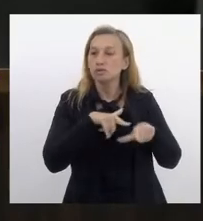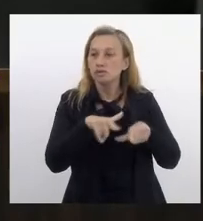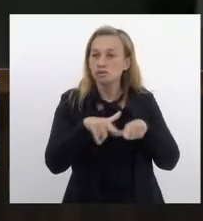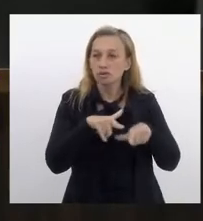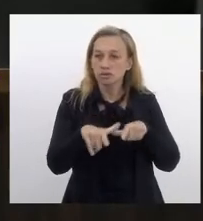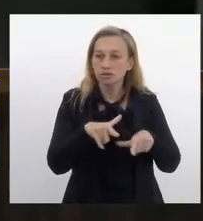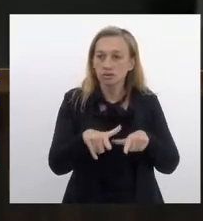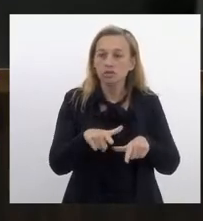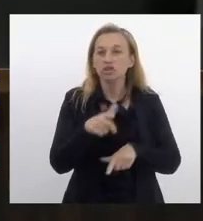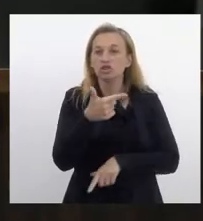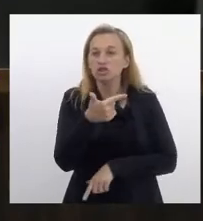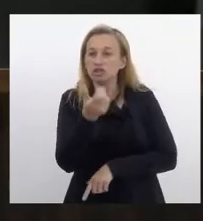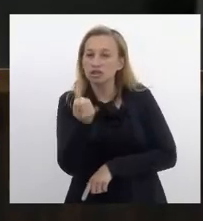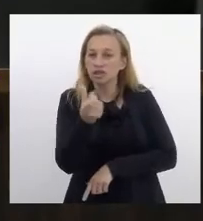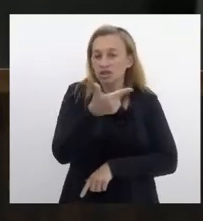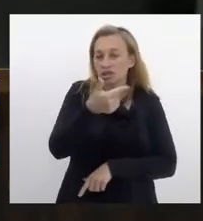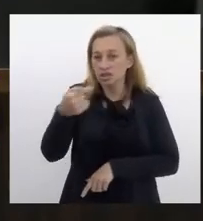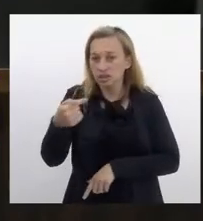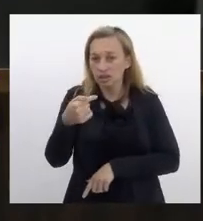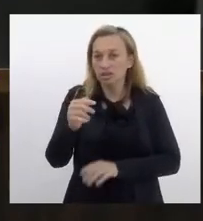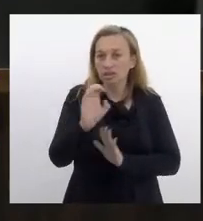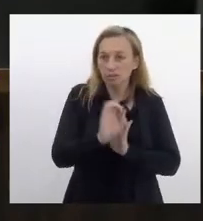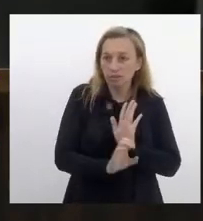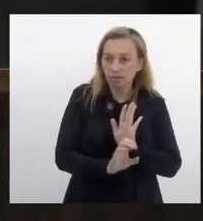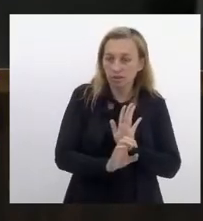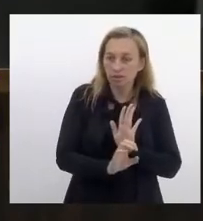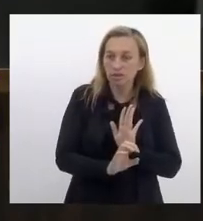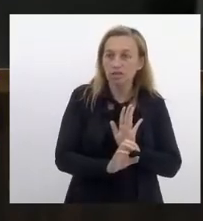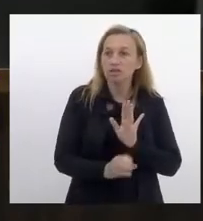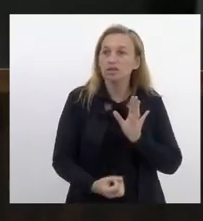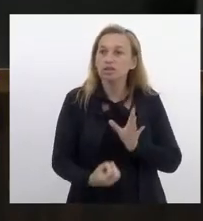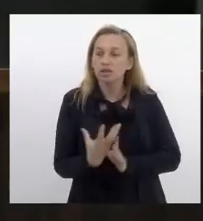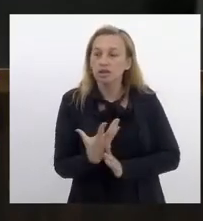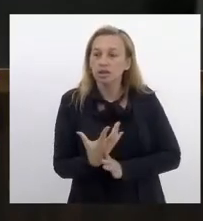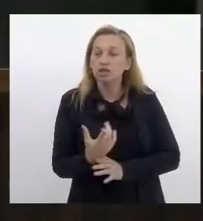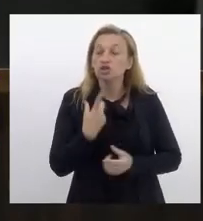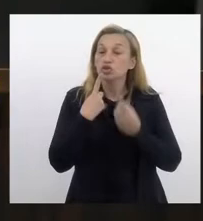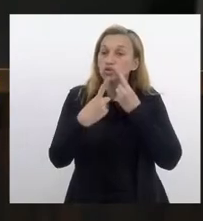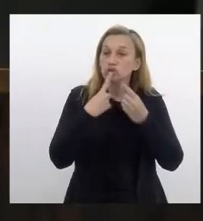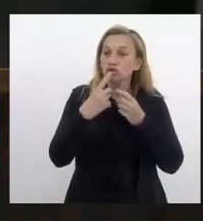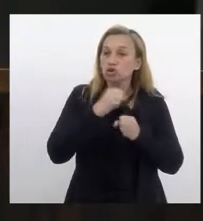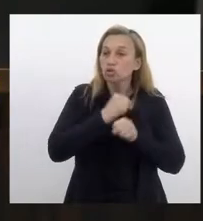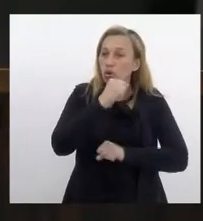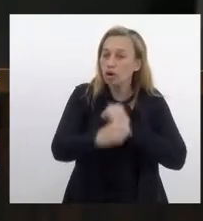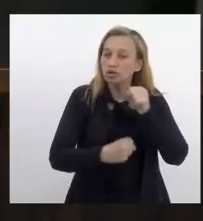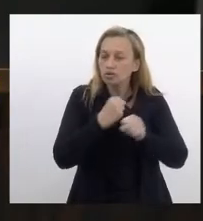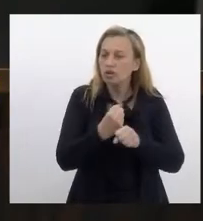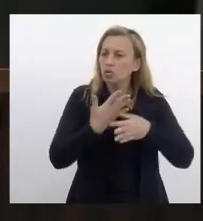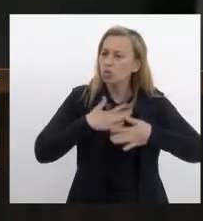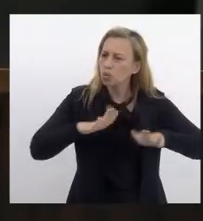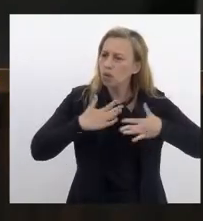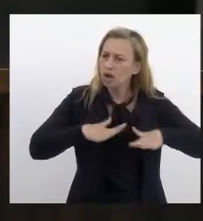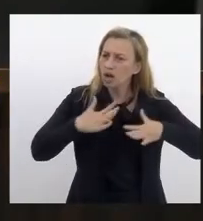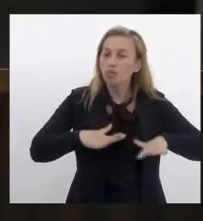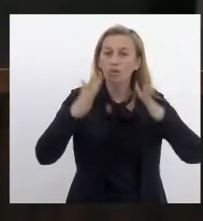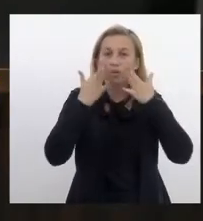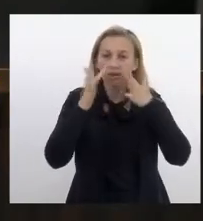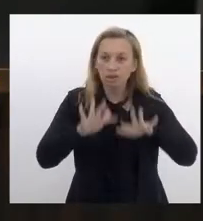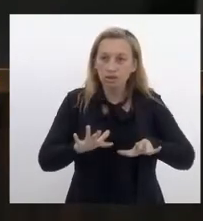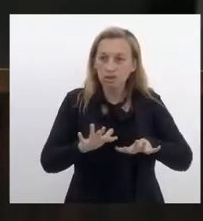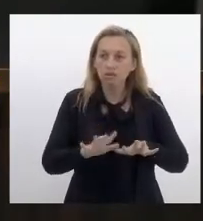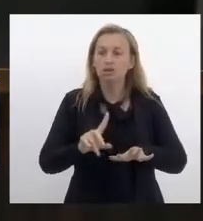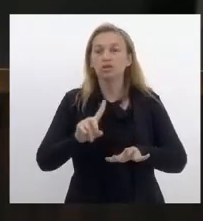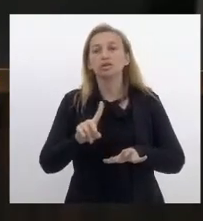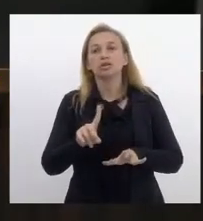possivelmente 16, 17, para recebimento de emendas. E vamos discuti-lo lá no ano que vem, com calma, com atenção, que